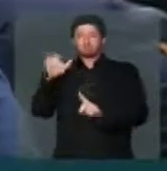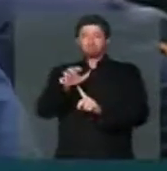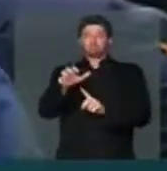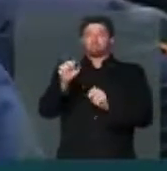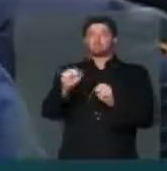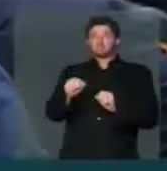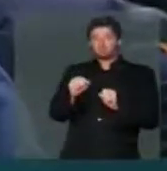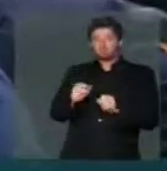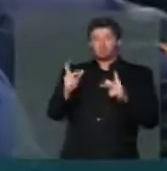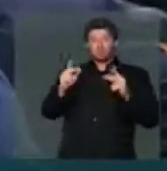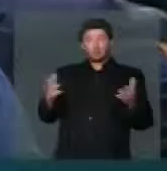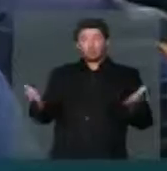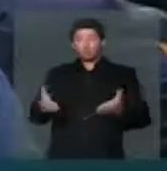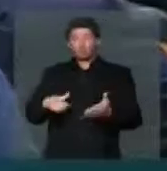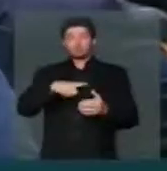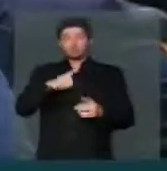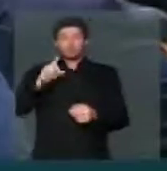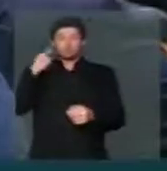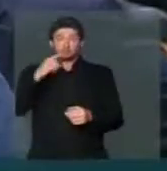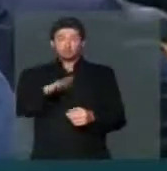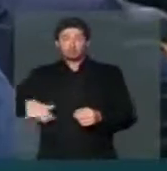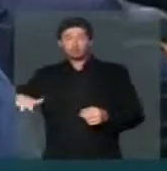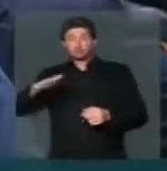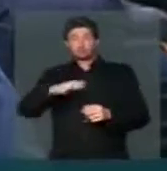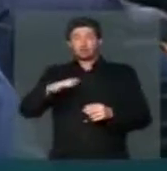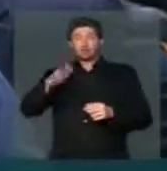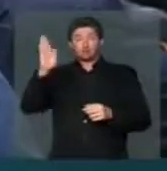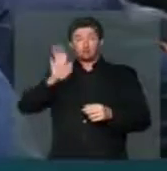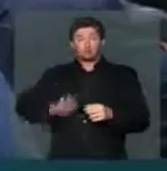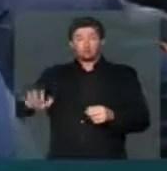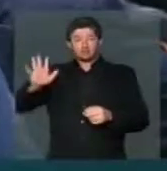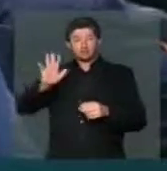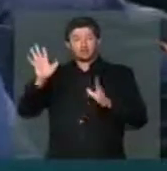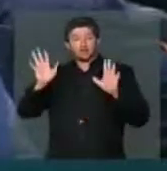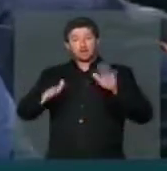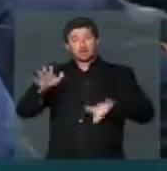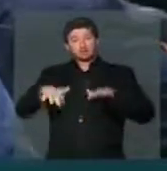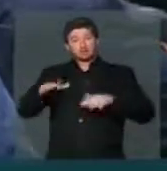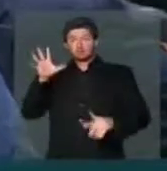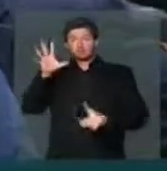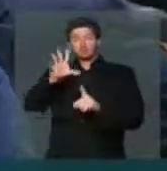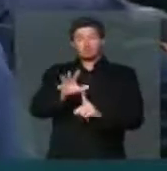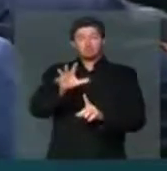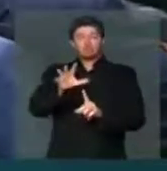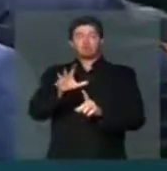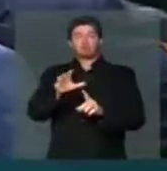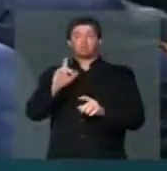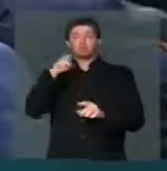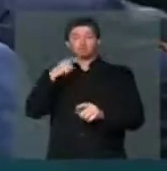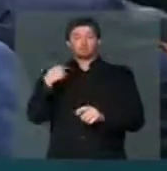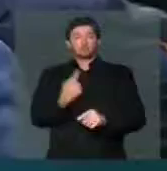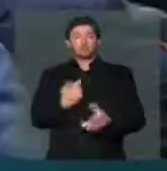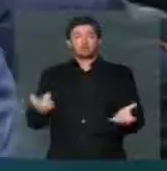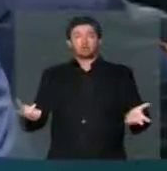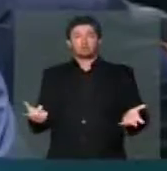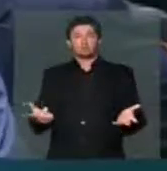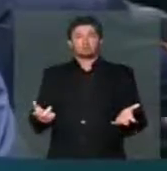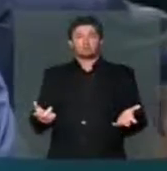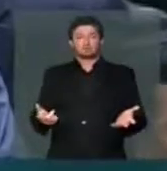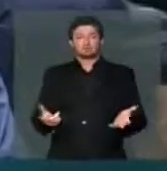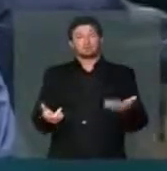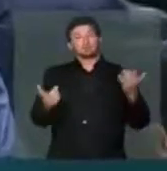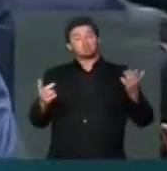interferência, como hoje tem. O advogado-geral da União, às vezes, interfere na vida dos nossos advogados-geral da União. Por